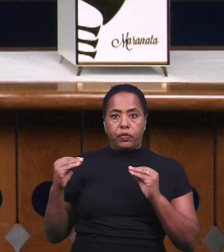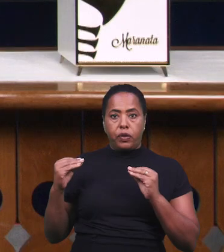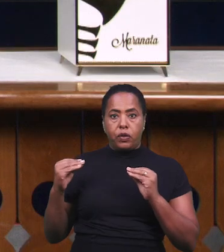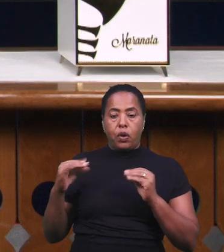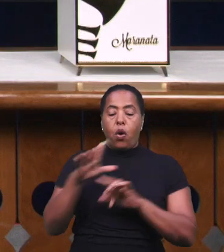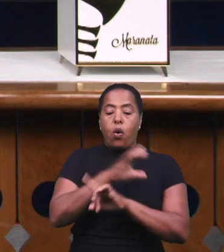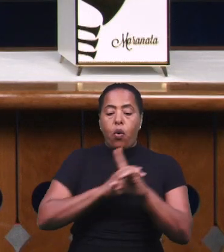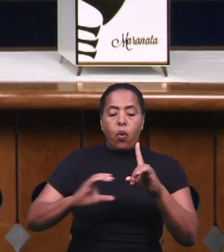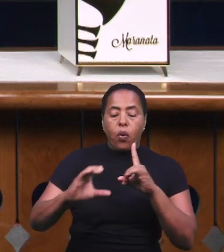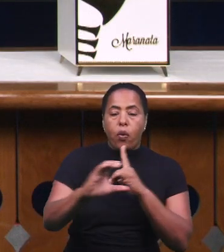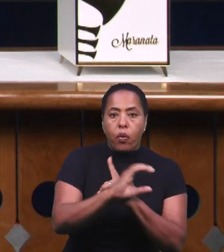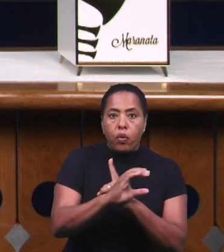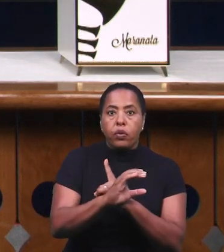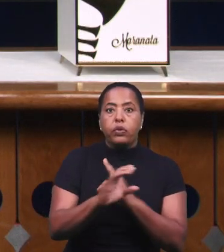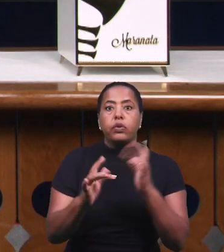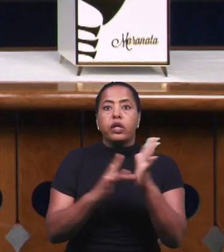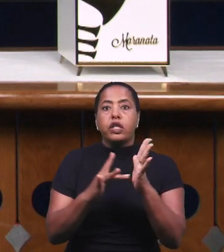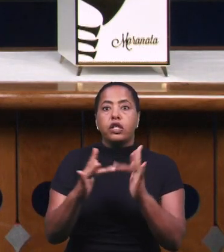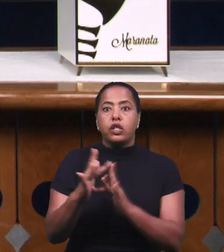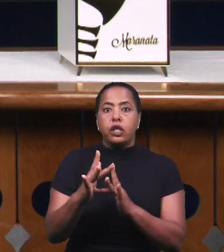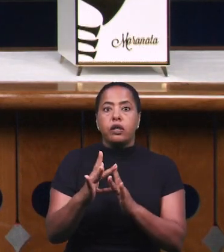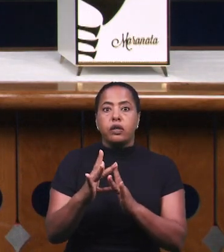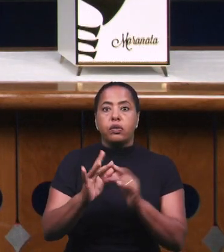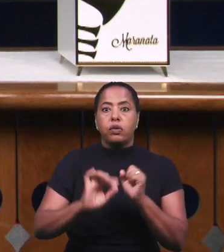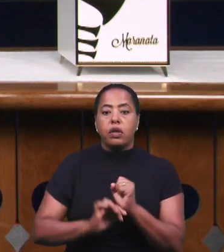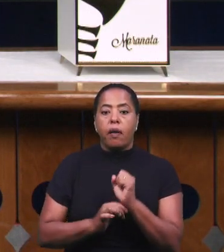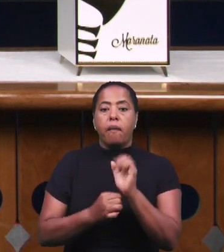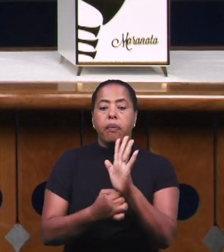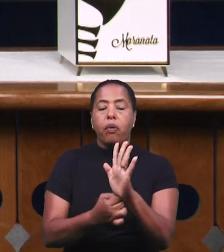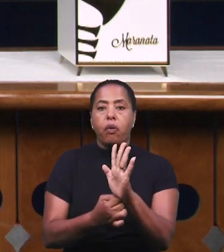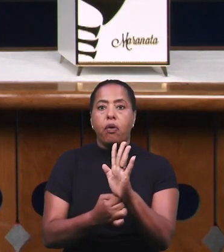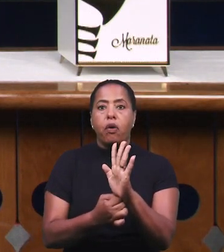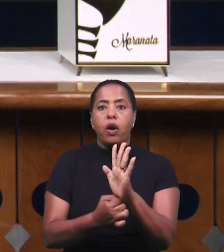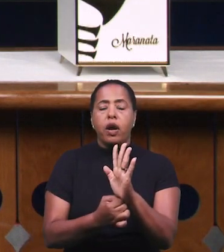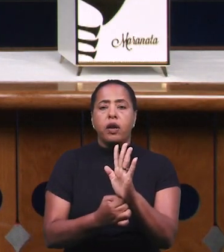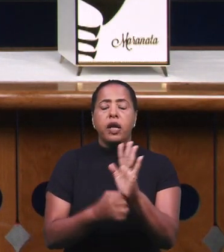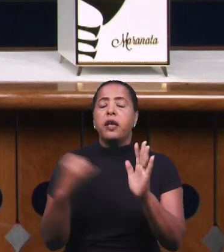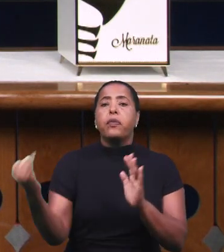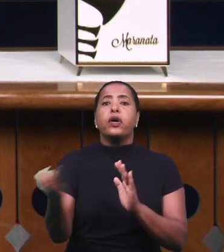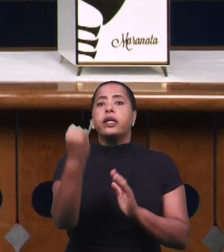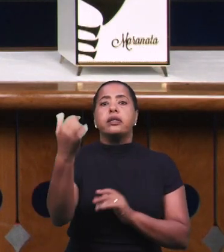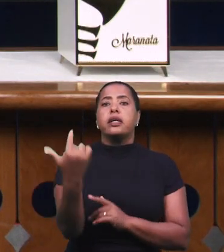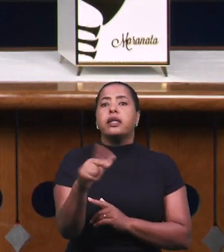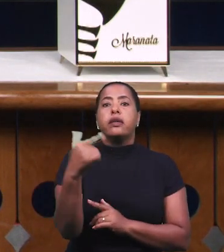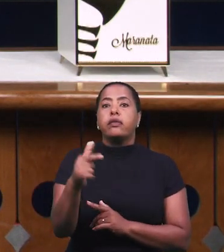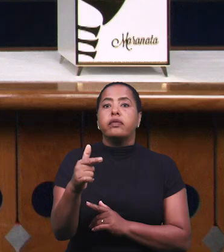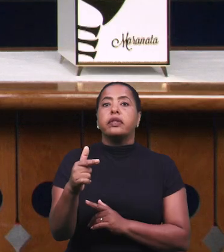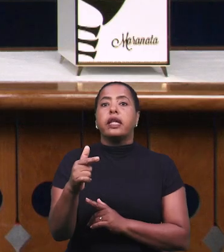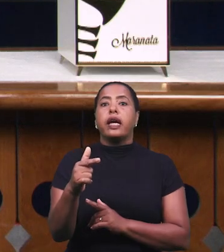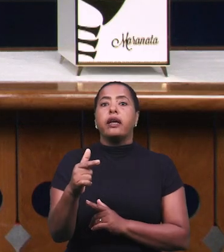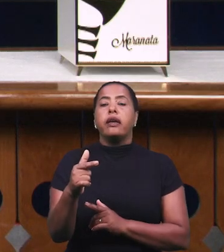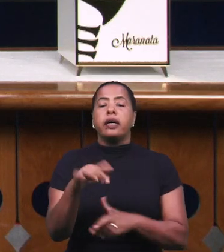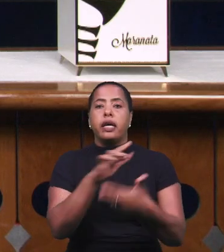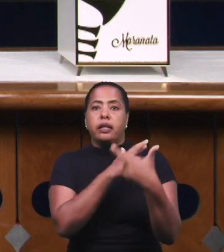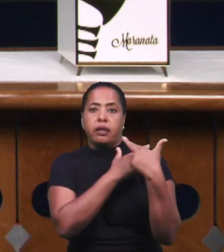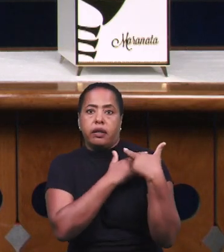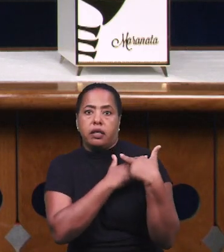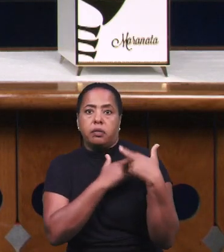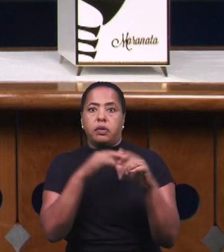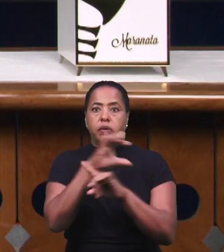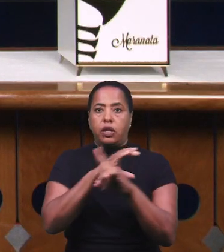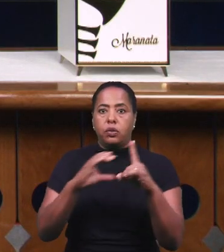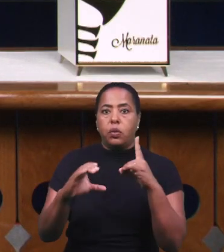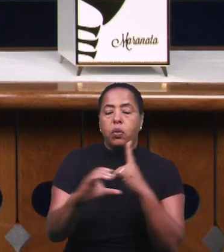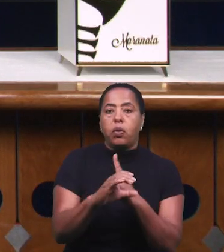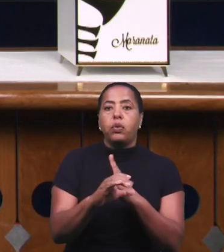quem cantou, não importa quem tocou um instrumento, não importa quem orou, o que importa é que Jesus se revelou.